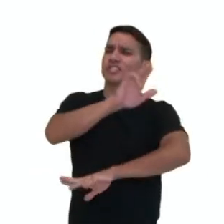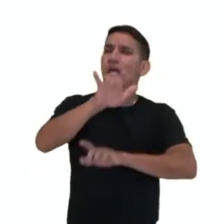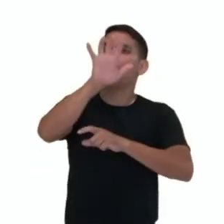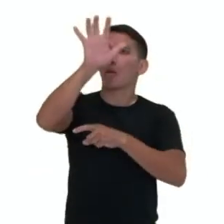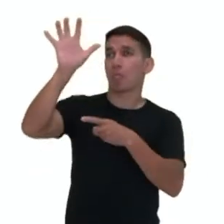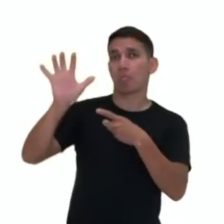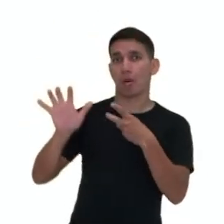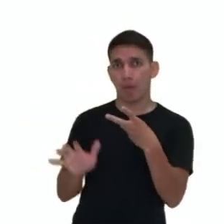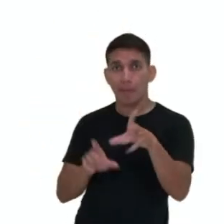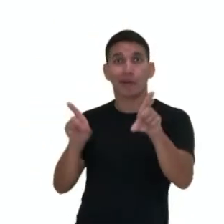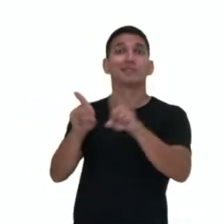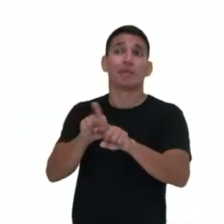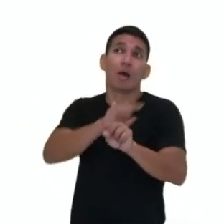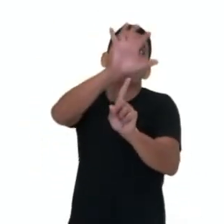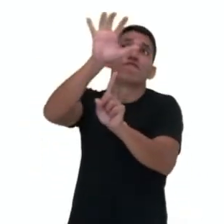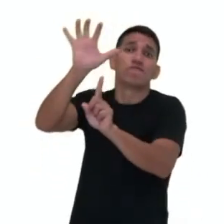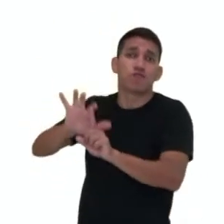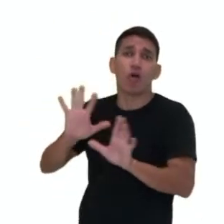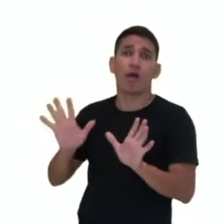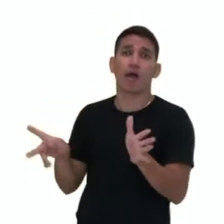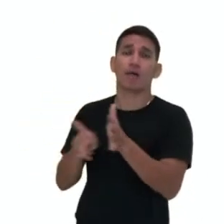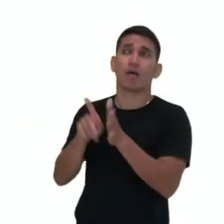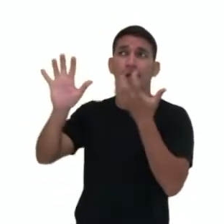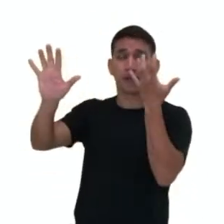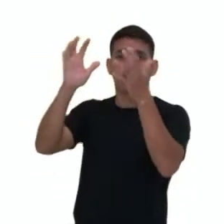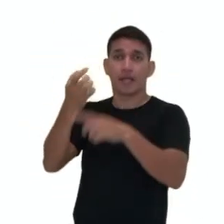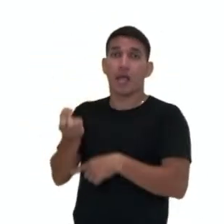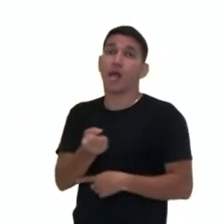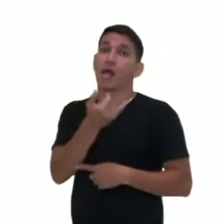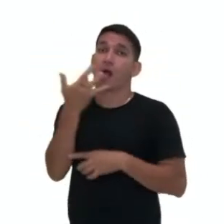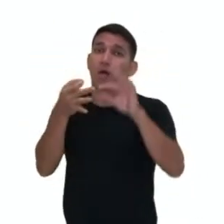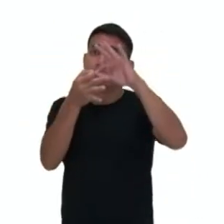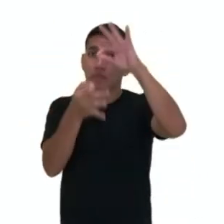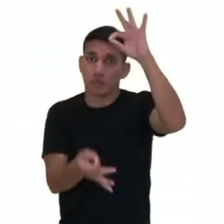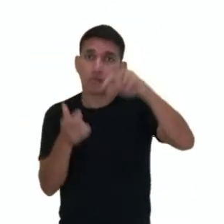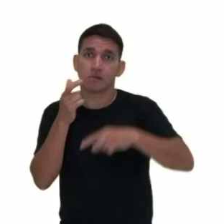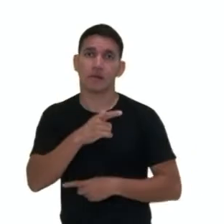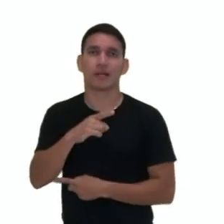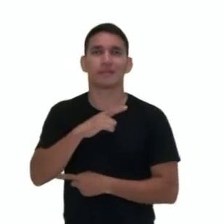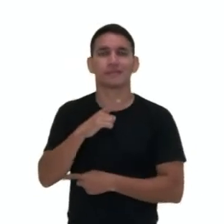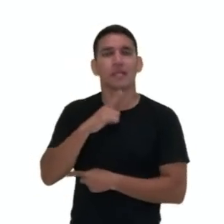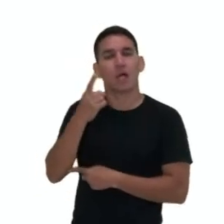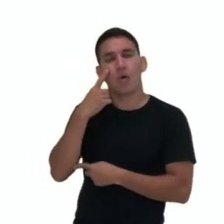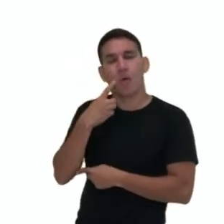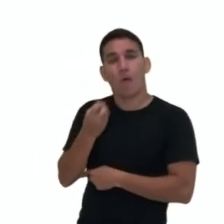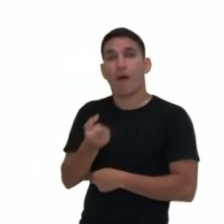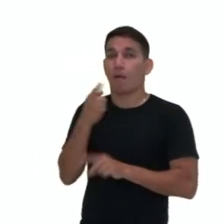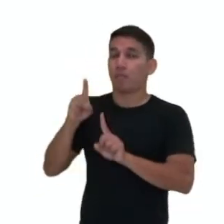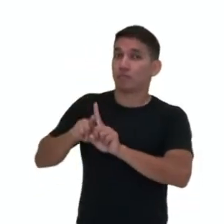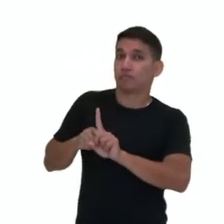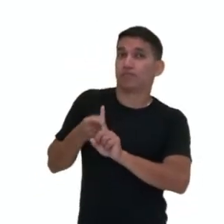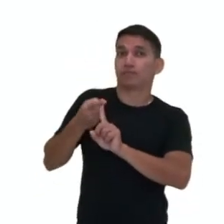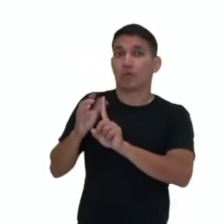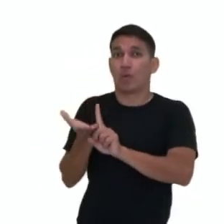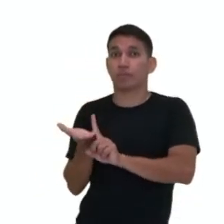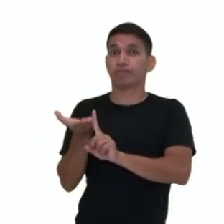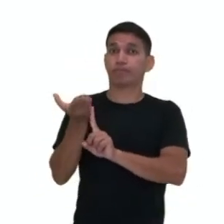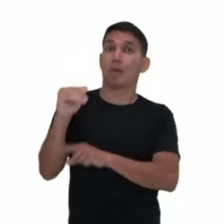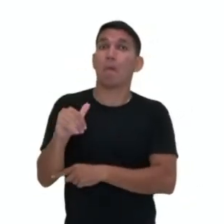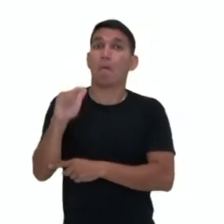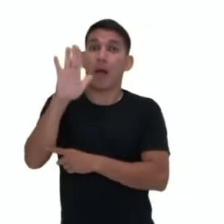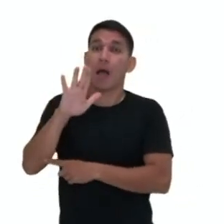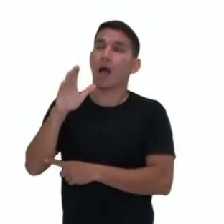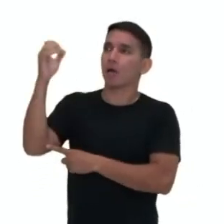outra e é um fator que vai influenciar no clima. Temos em algumas latitudes onde as temperaturas vão ser mais elevadas, a região mais aquecida